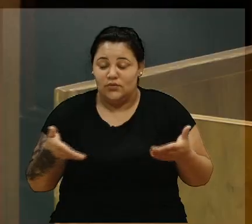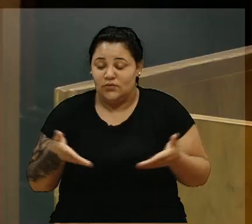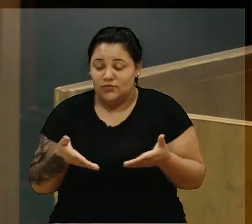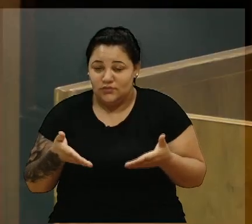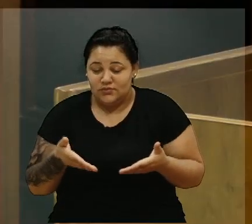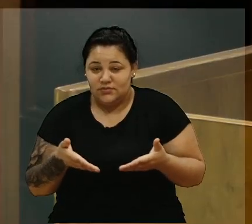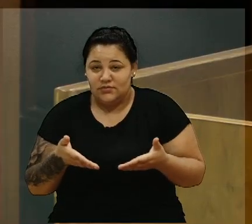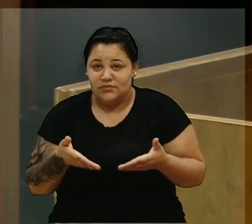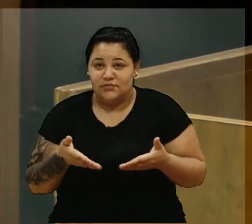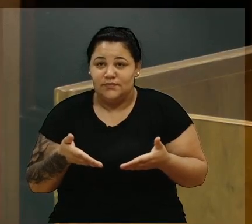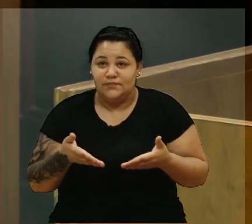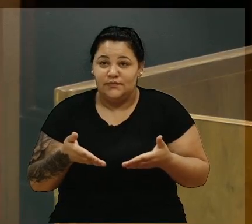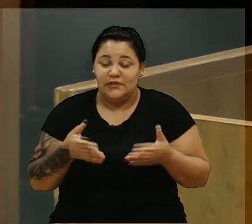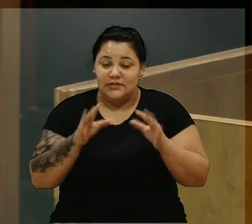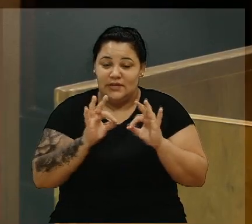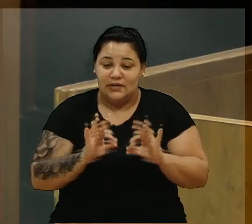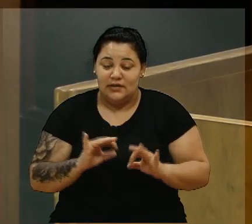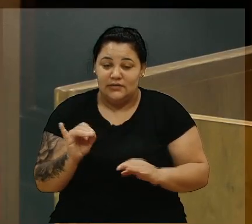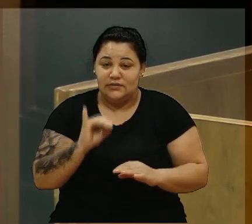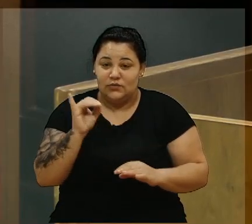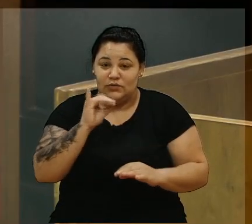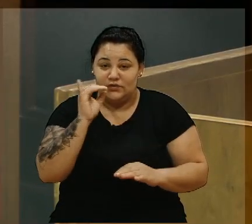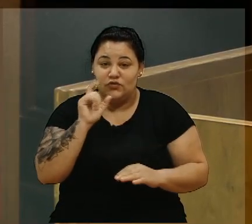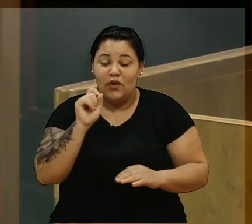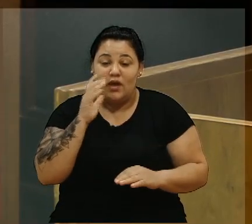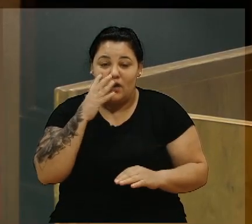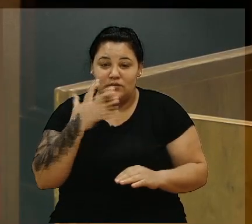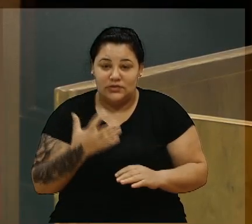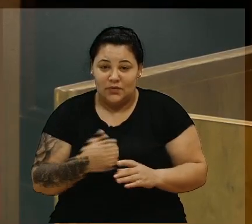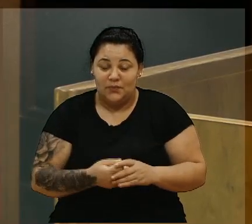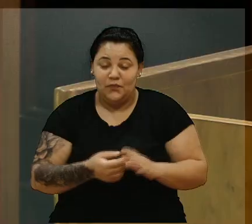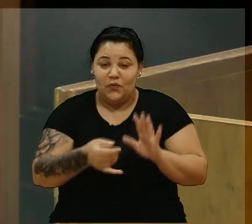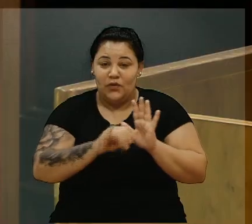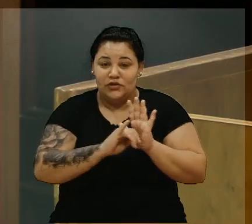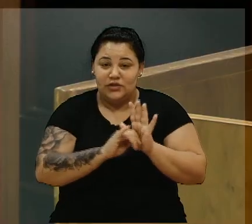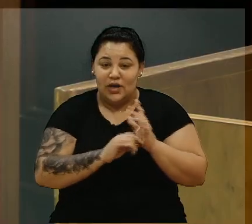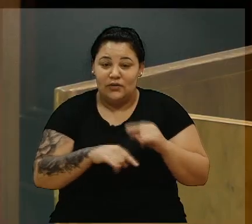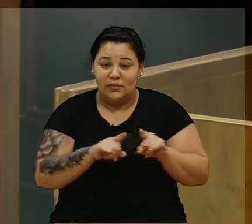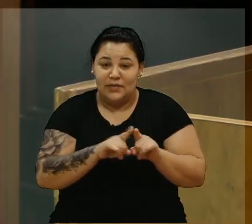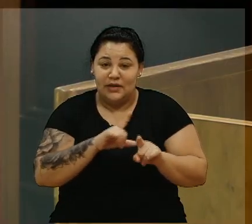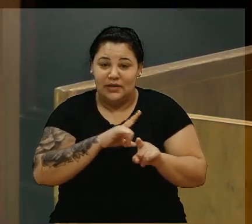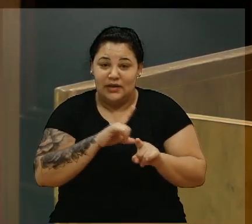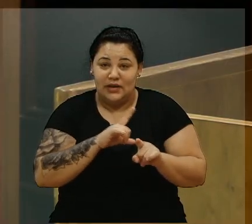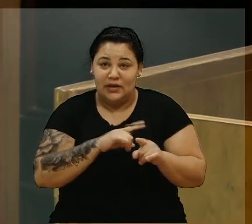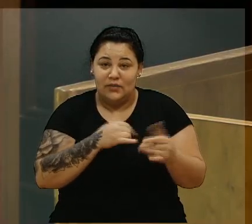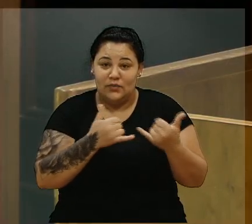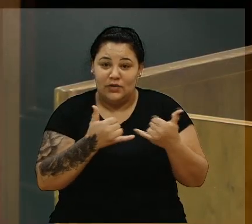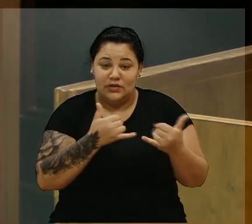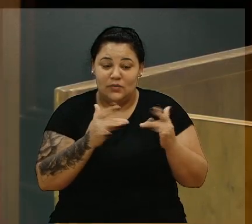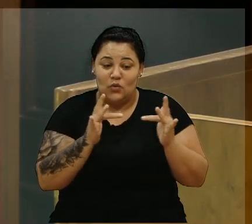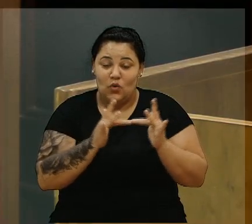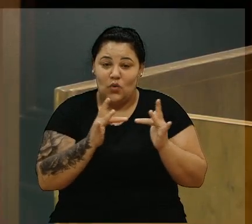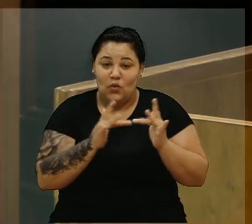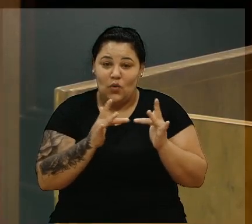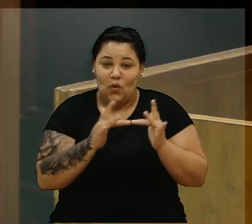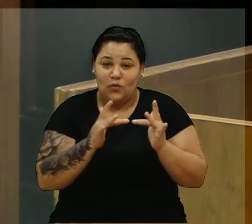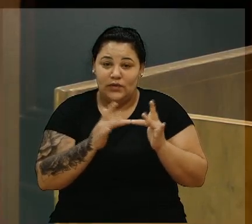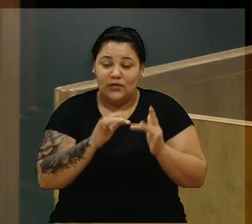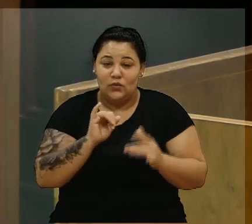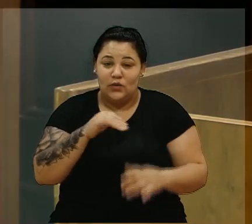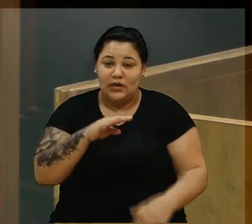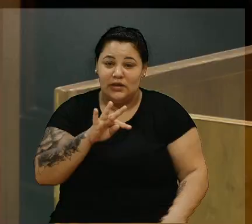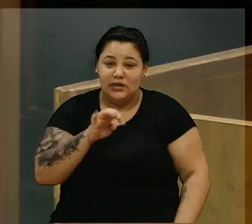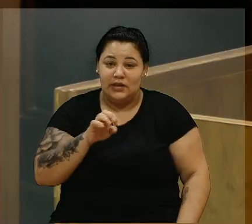nesses segmentos tão importantes. E o que acontece? Os editais, eles trazem, por exemplo, a figura do contrato intermitente, sendo que